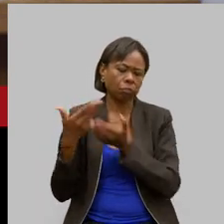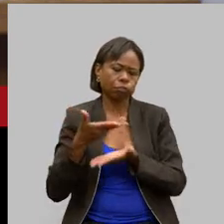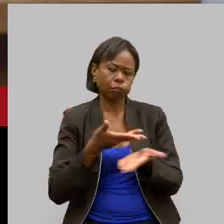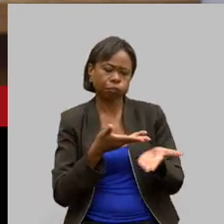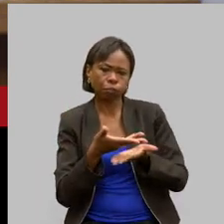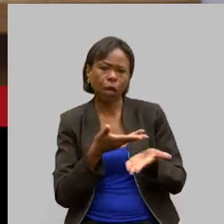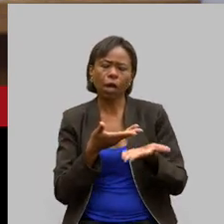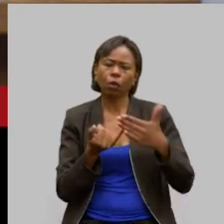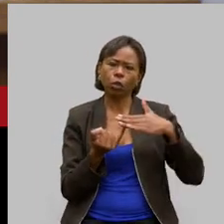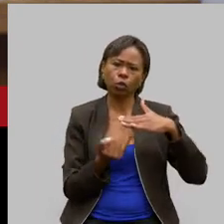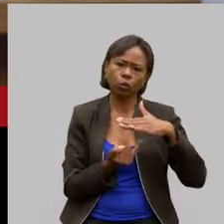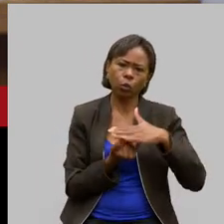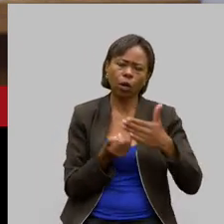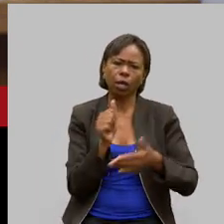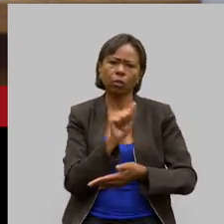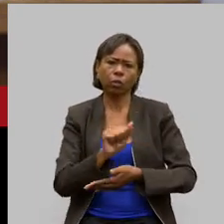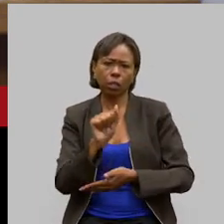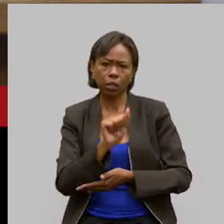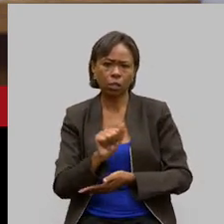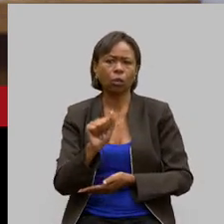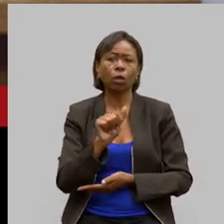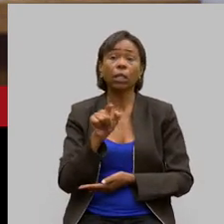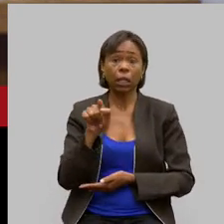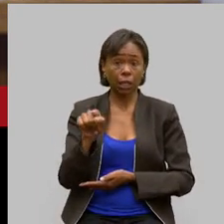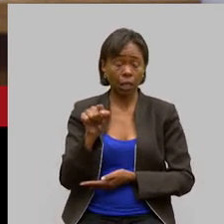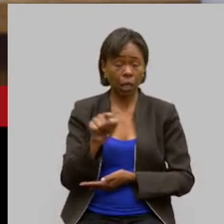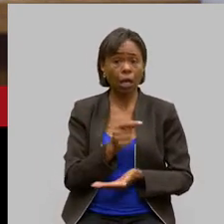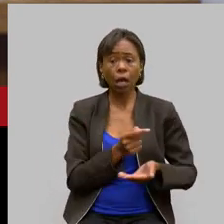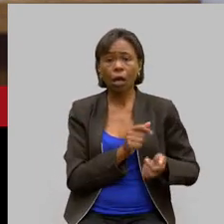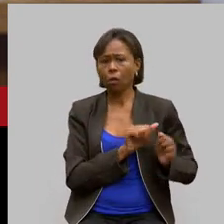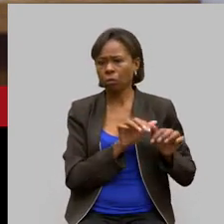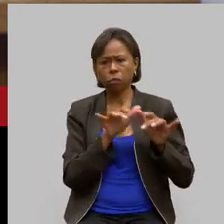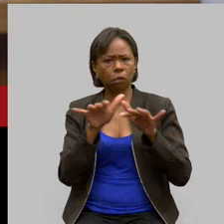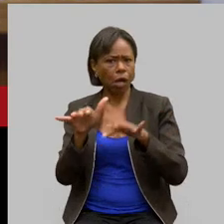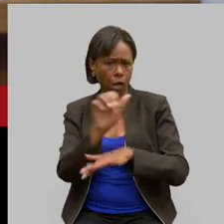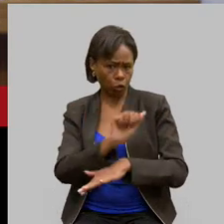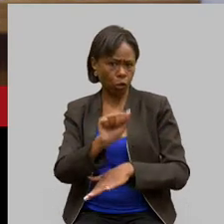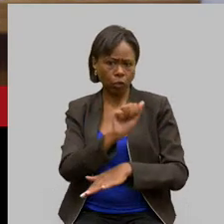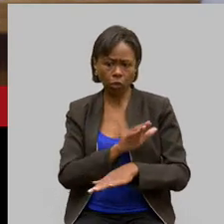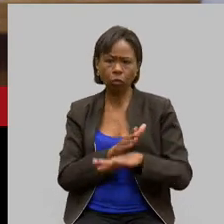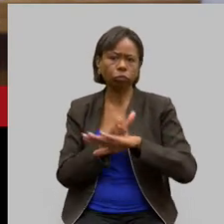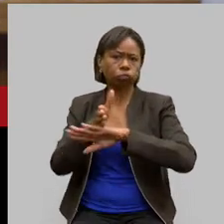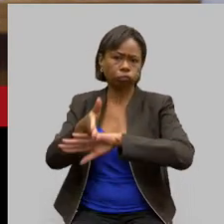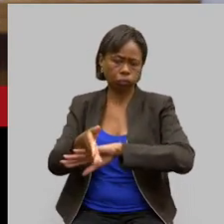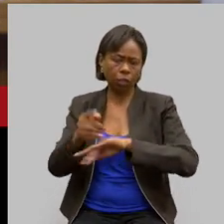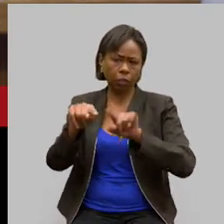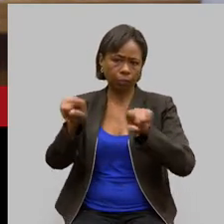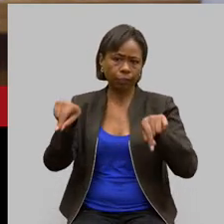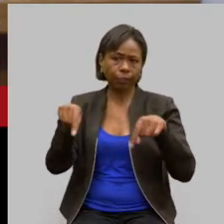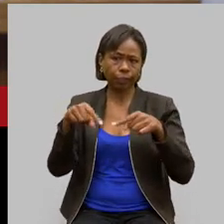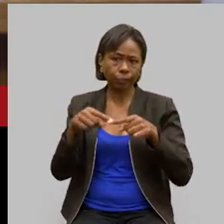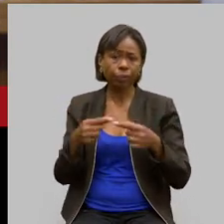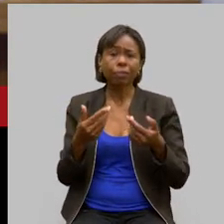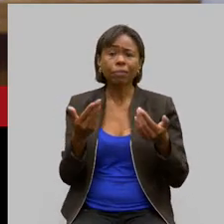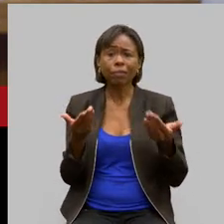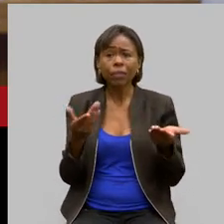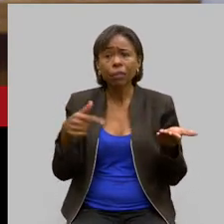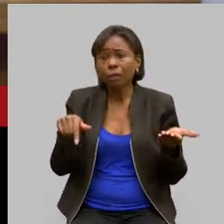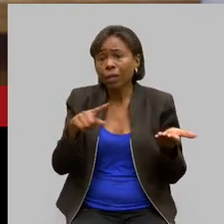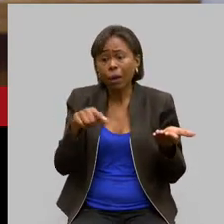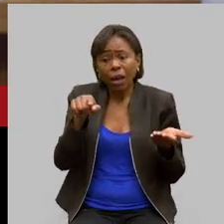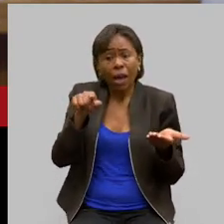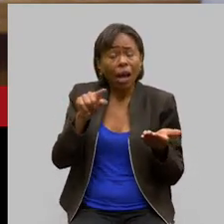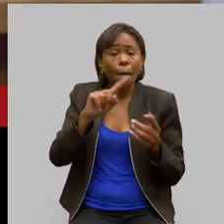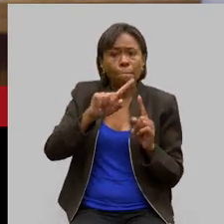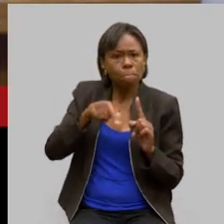inclusive já recebeu várias associações e seu Gab então pra gente é é uma força a mais né